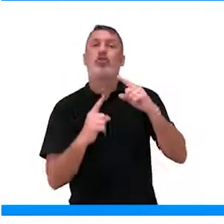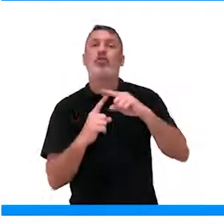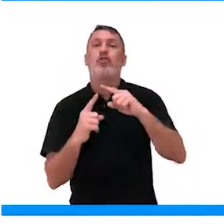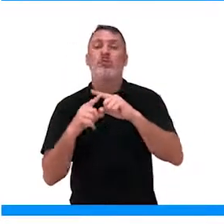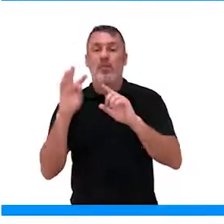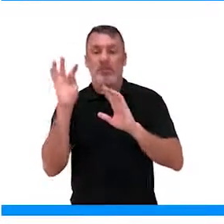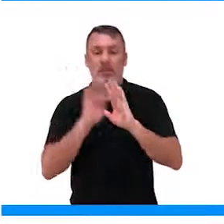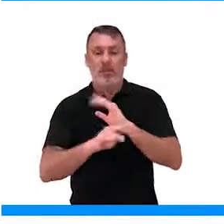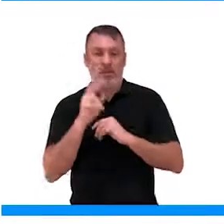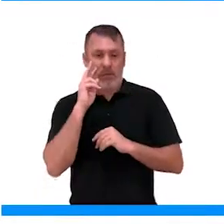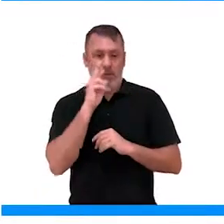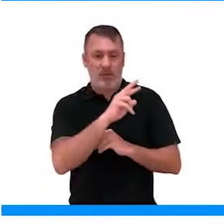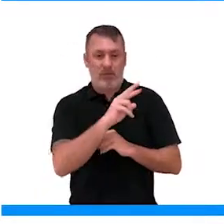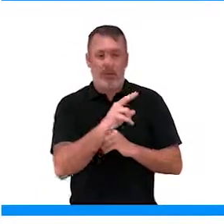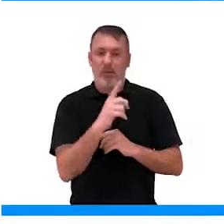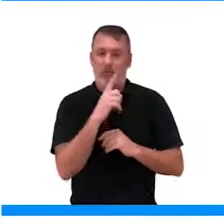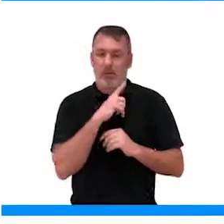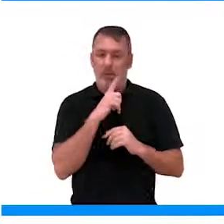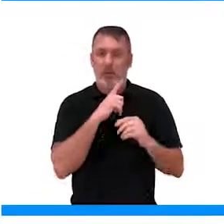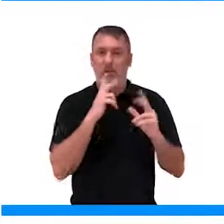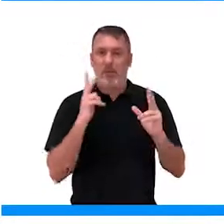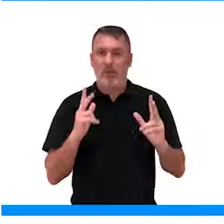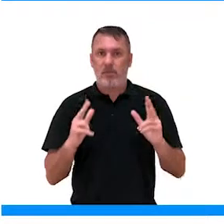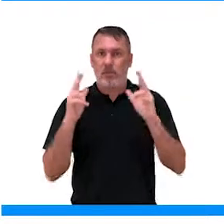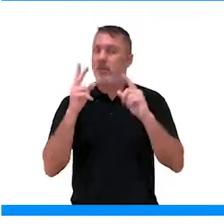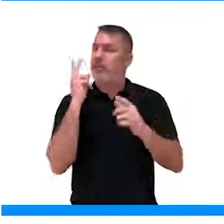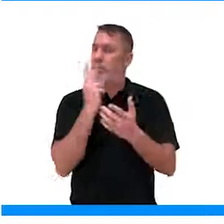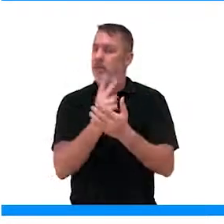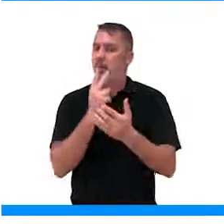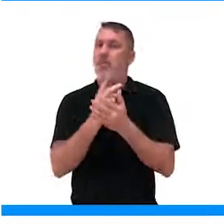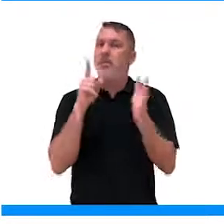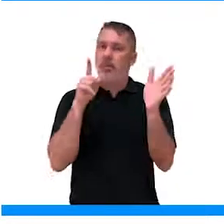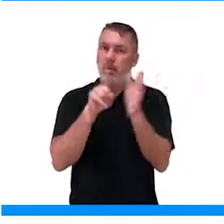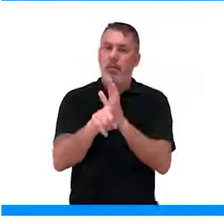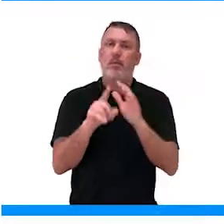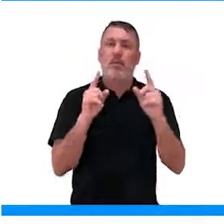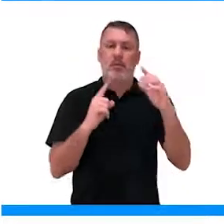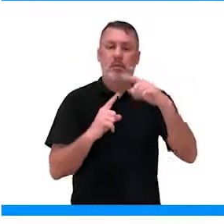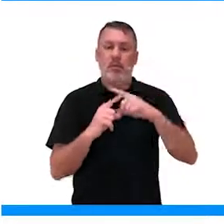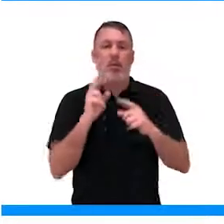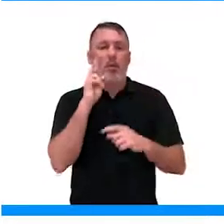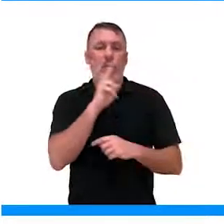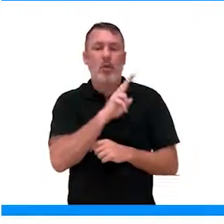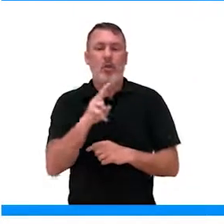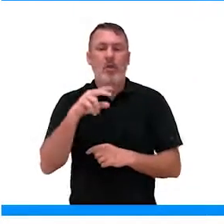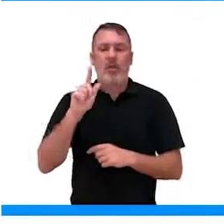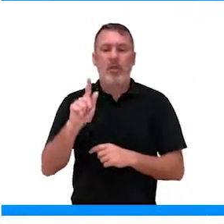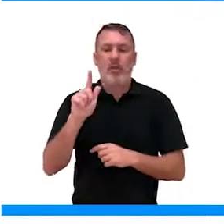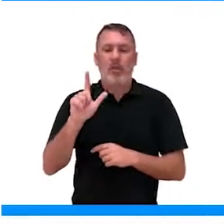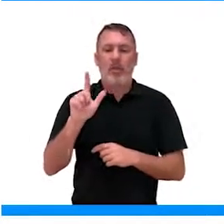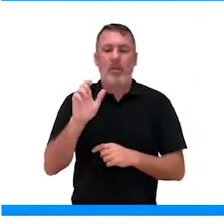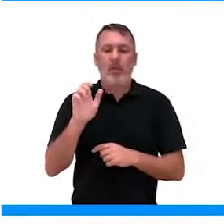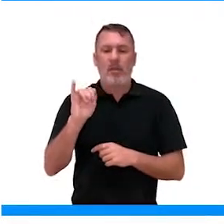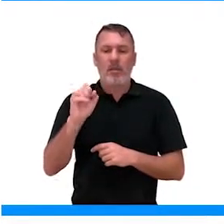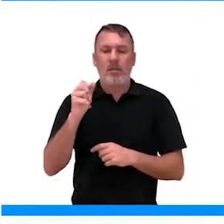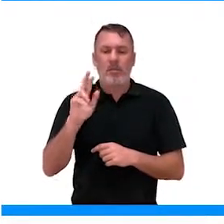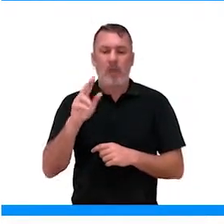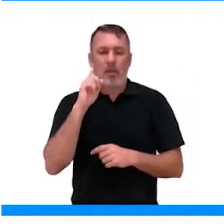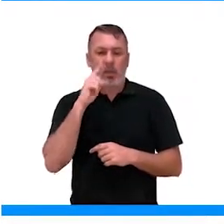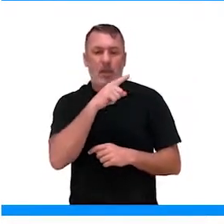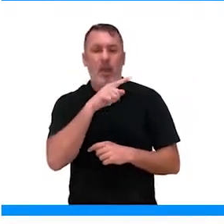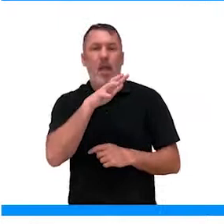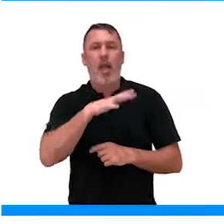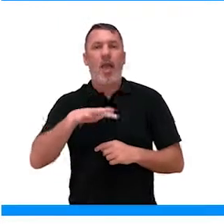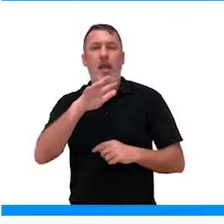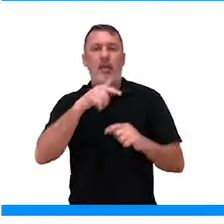outro gênero textual. Reparem que todas as provas elas vão ser em gêneros textuais, né? Marcelo Gleiser, área de